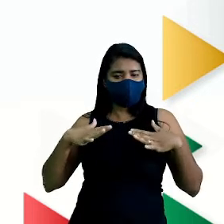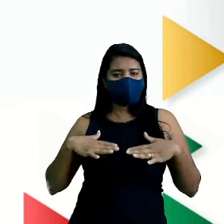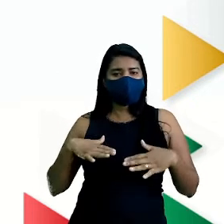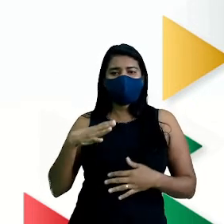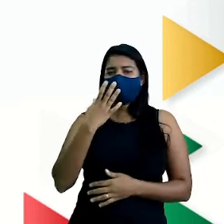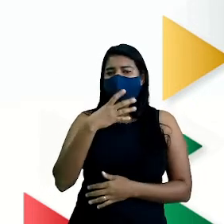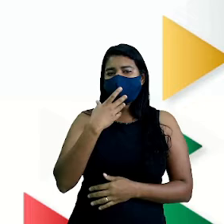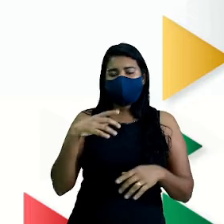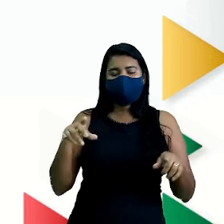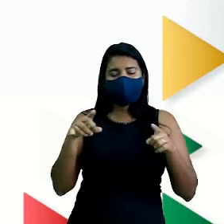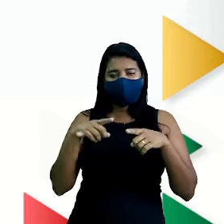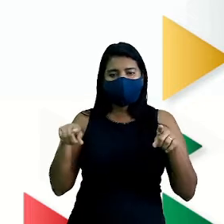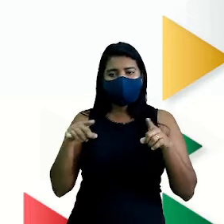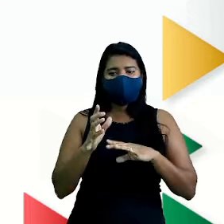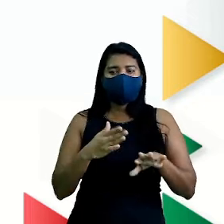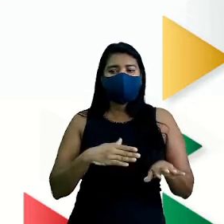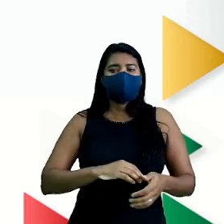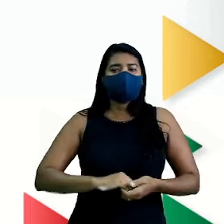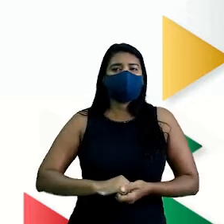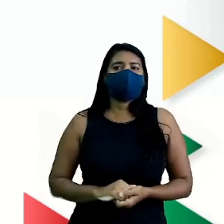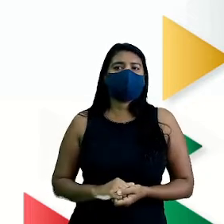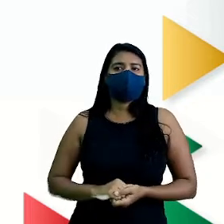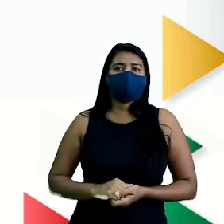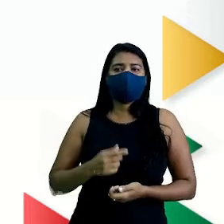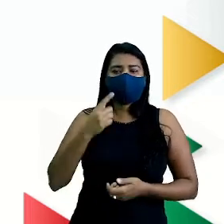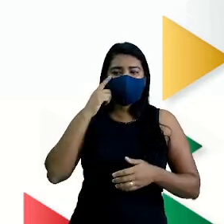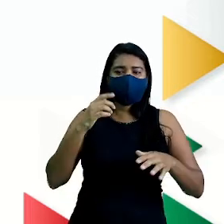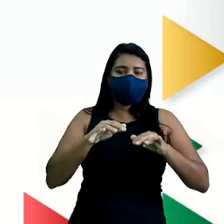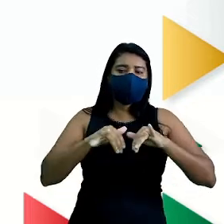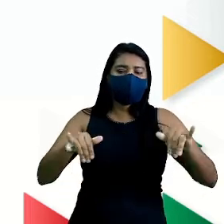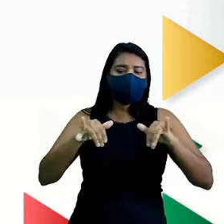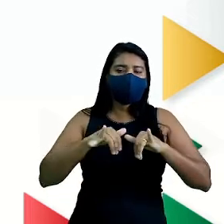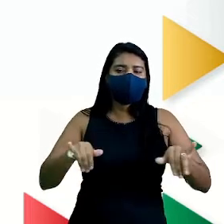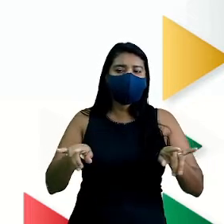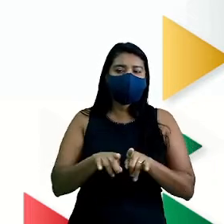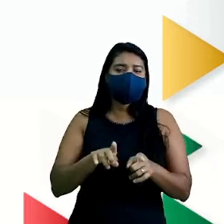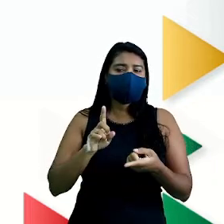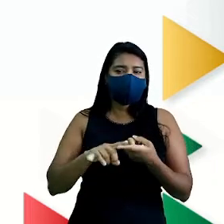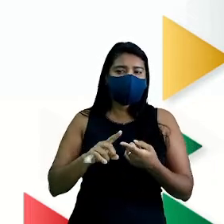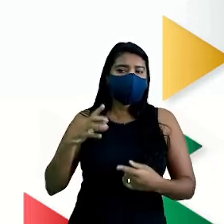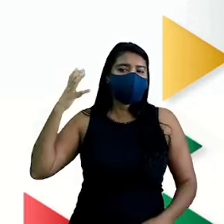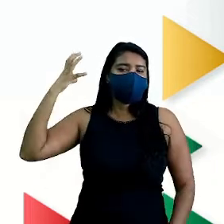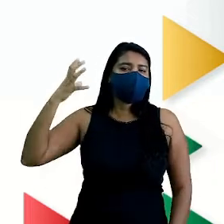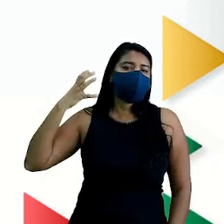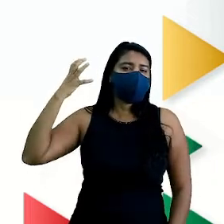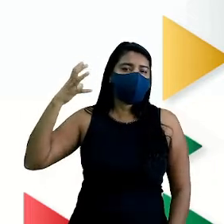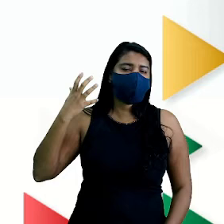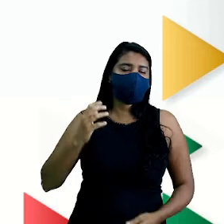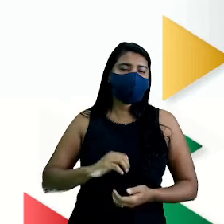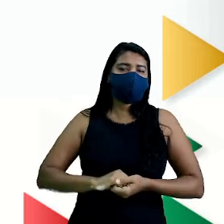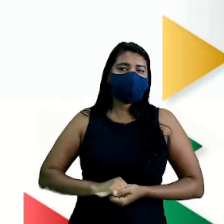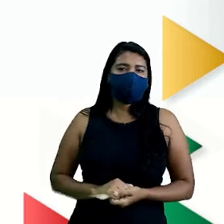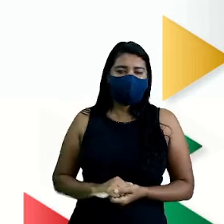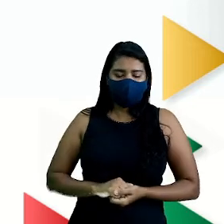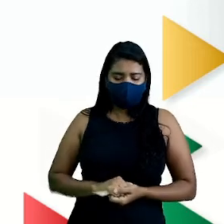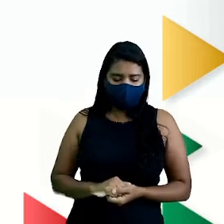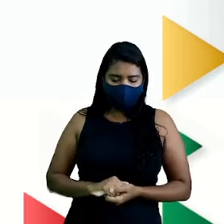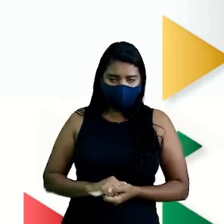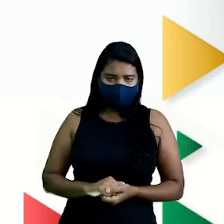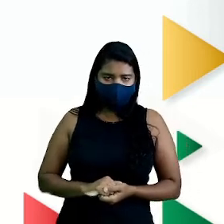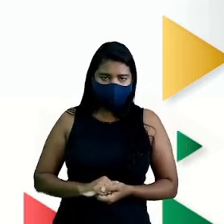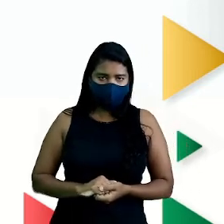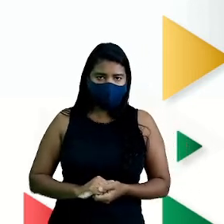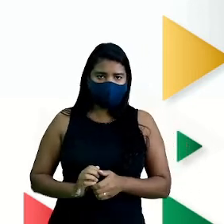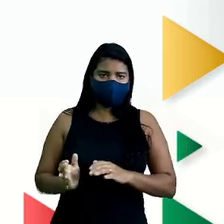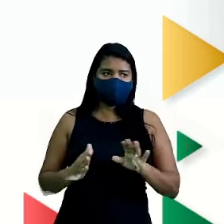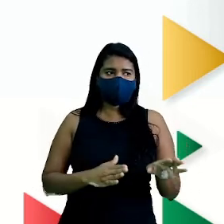Mais tranquila. Agora a gente vai ver um pouquinho da divulgação do frevo nas rádios, né? O frevo e a rádio.